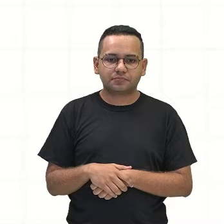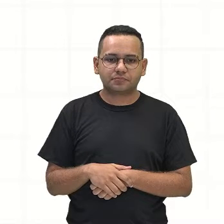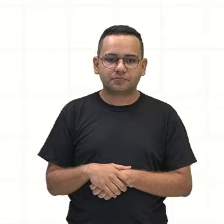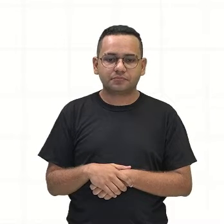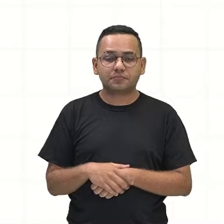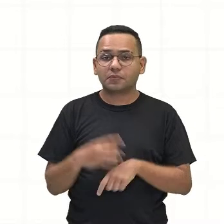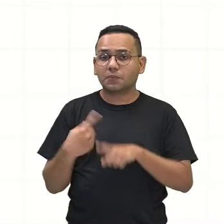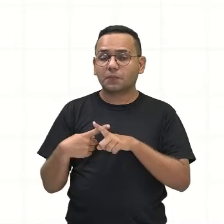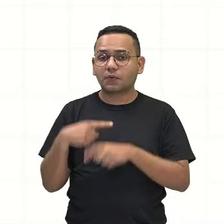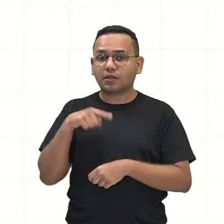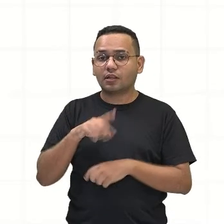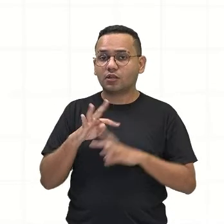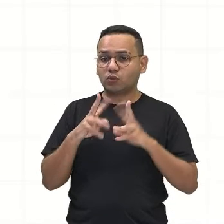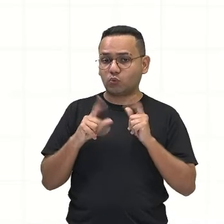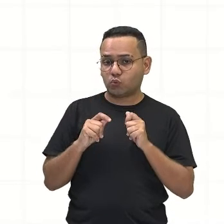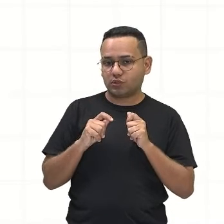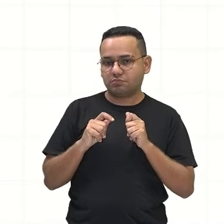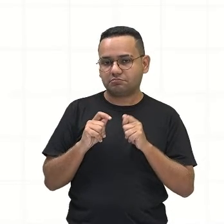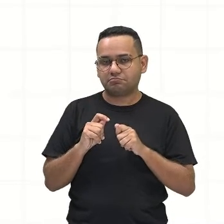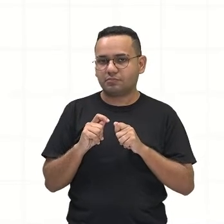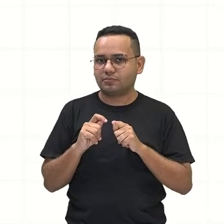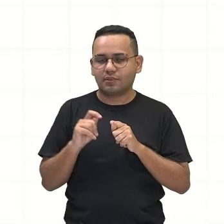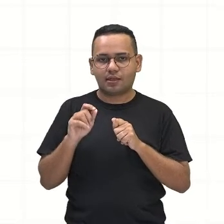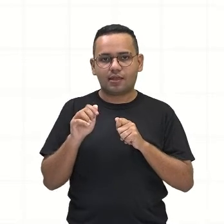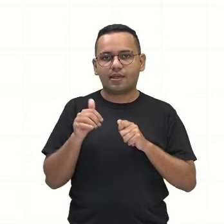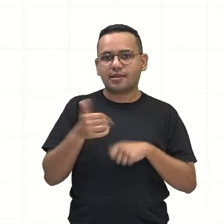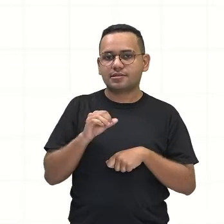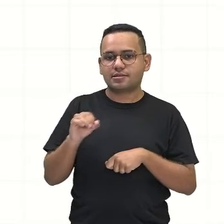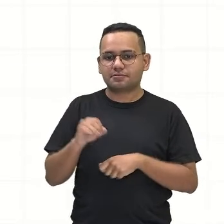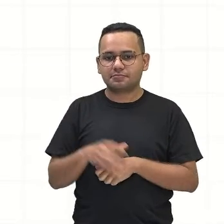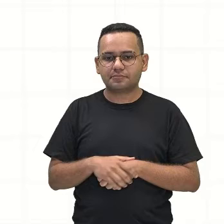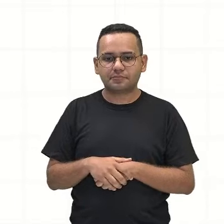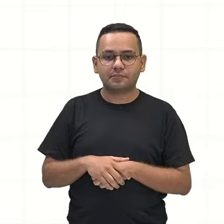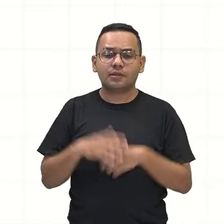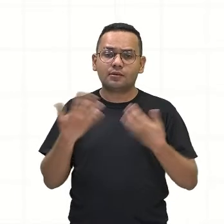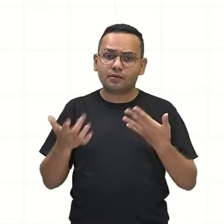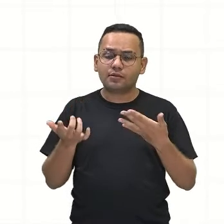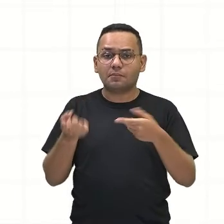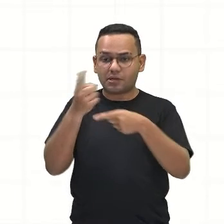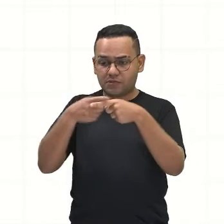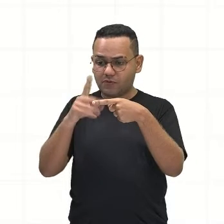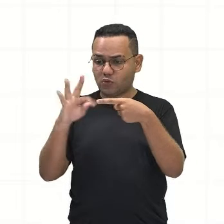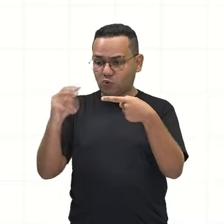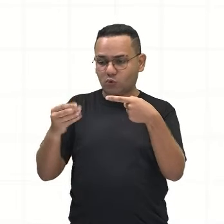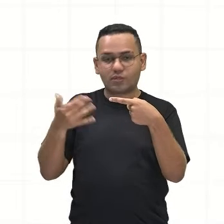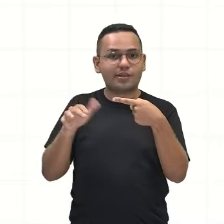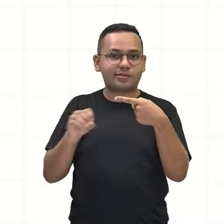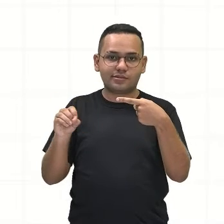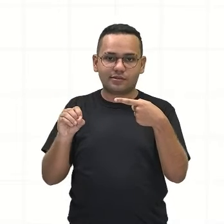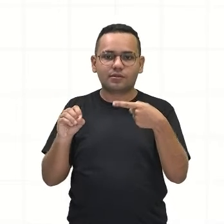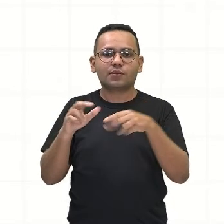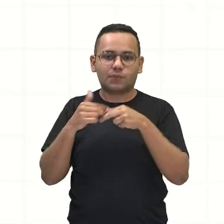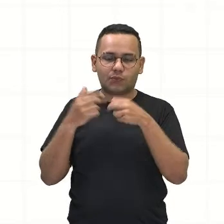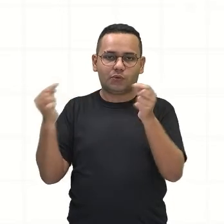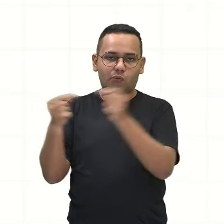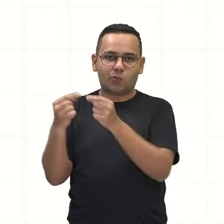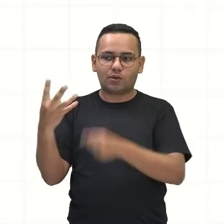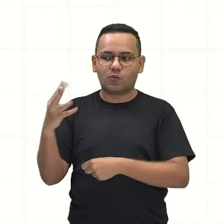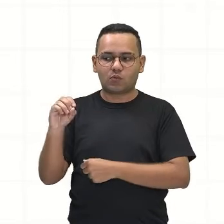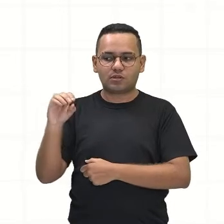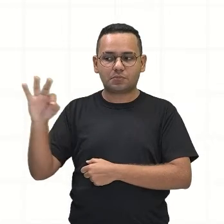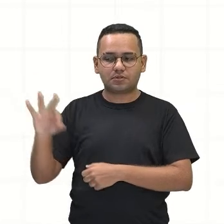total é 100. O denominador para todos será 100. Nesse caso, 40%. Tá? Aqui,